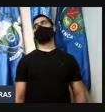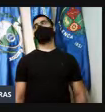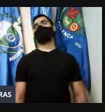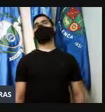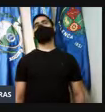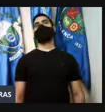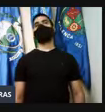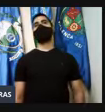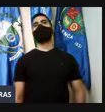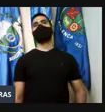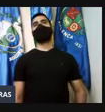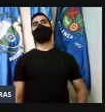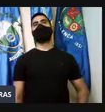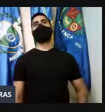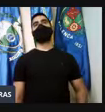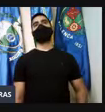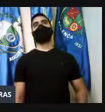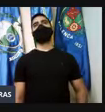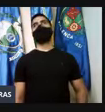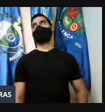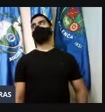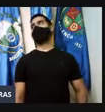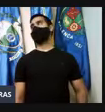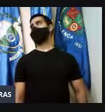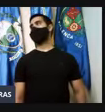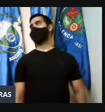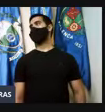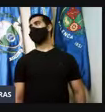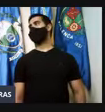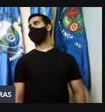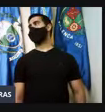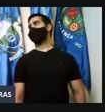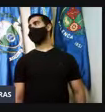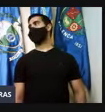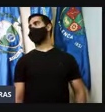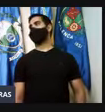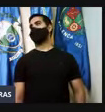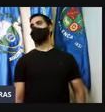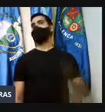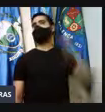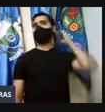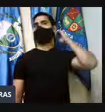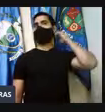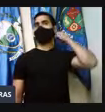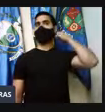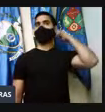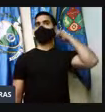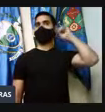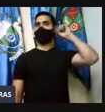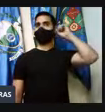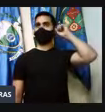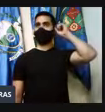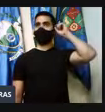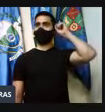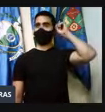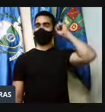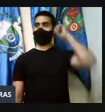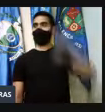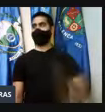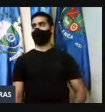Presente. Senhor presidente, podia pedir o Silvio que estivesse presente aqui. Rafael de Oliveira Tavares, justificado.